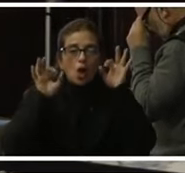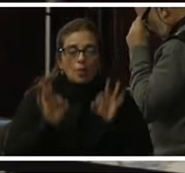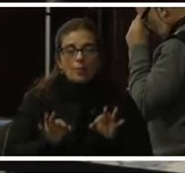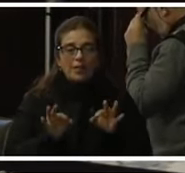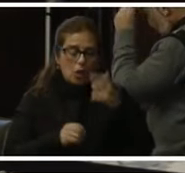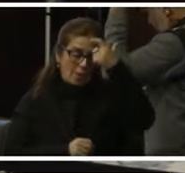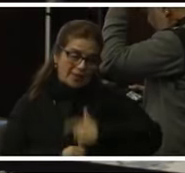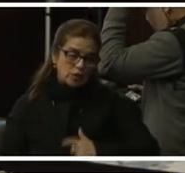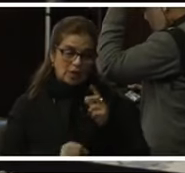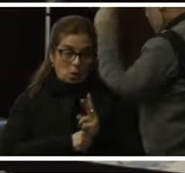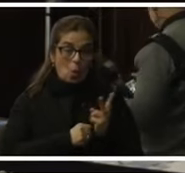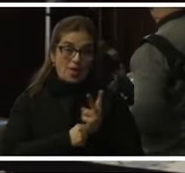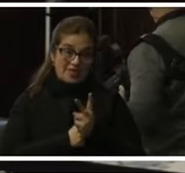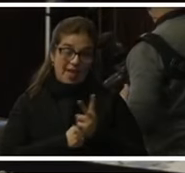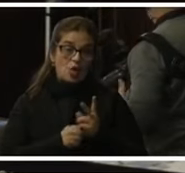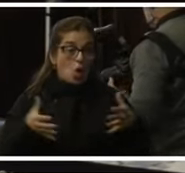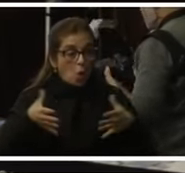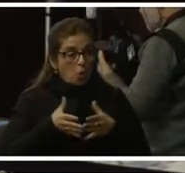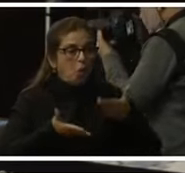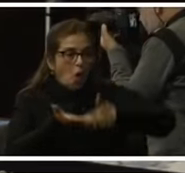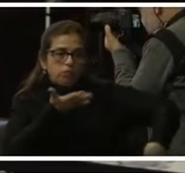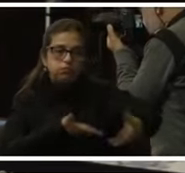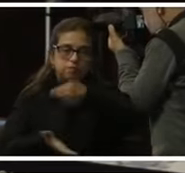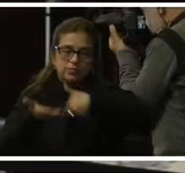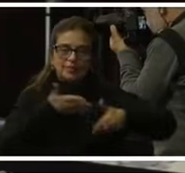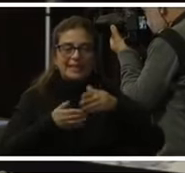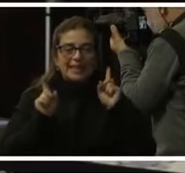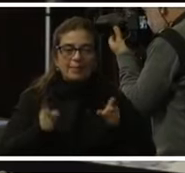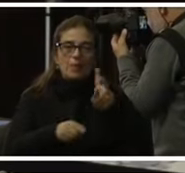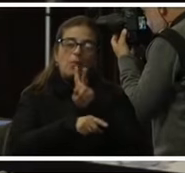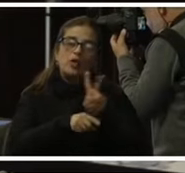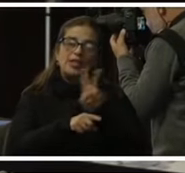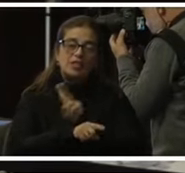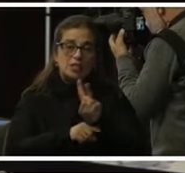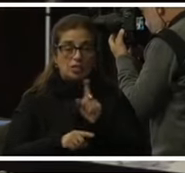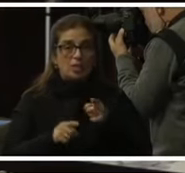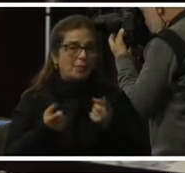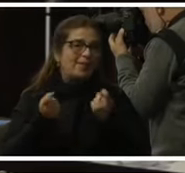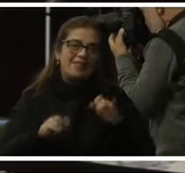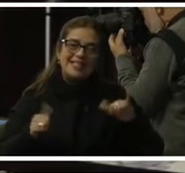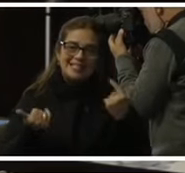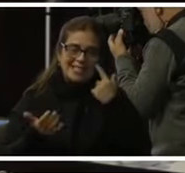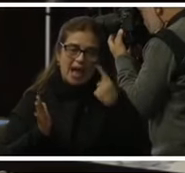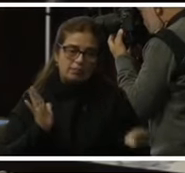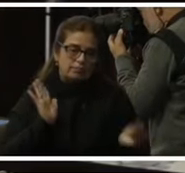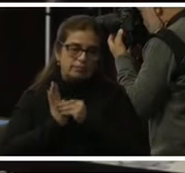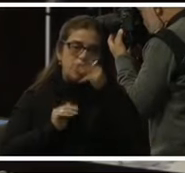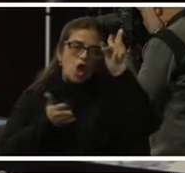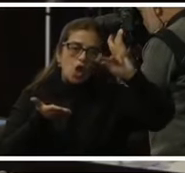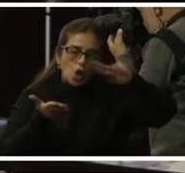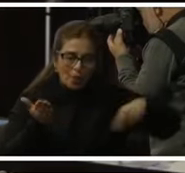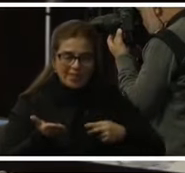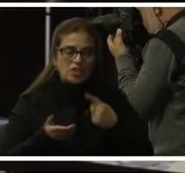e à propriedade coletiva e à proteção judicial previstos na convenção americana